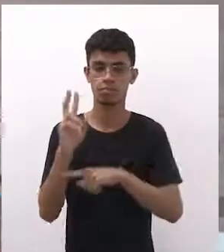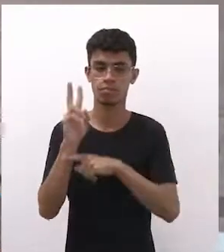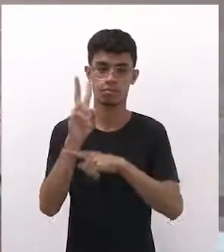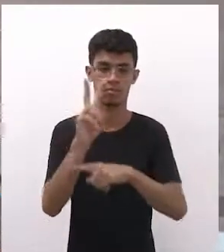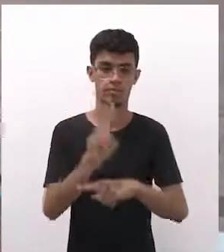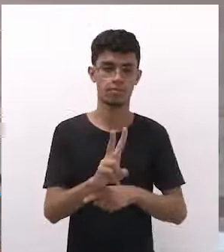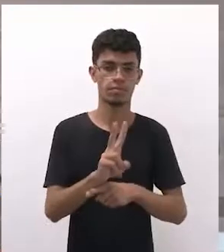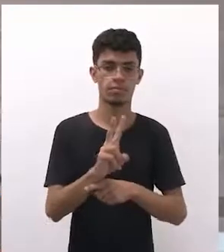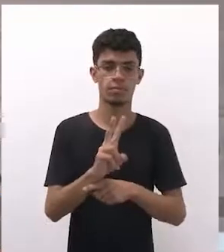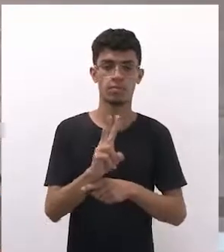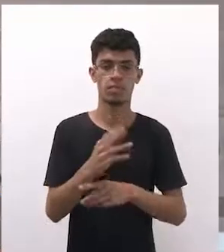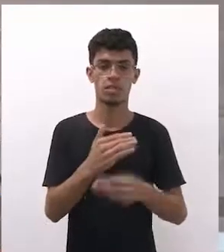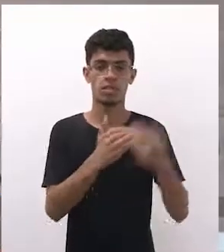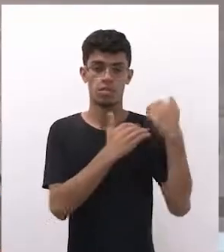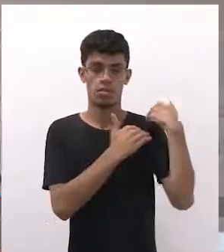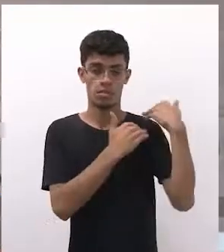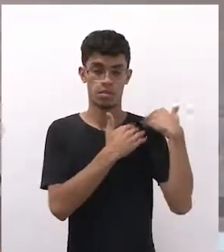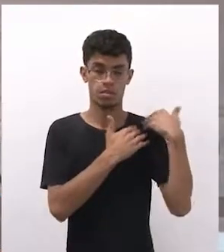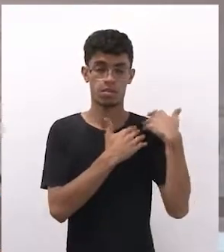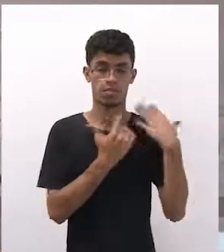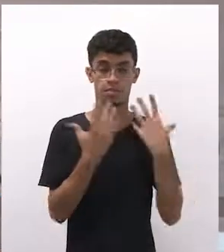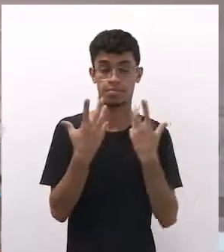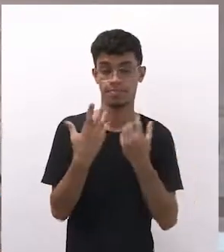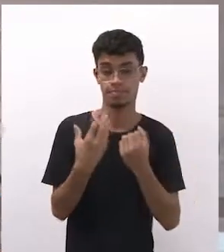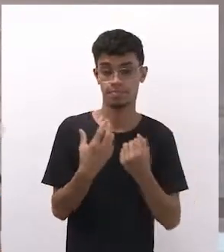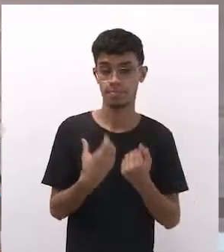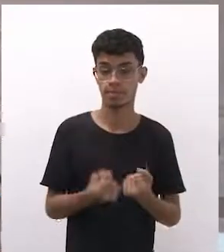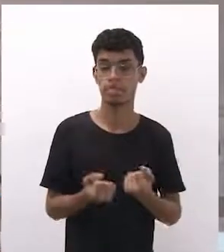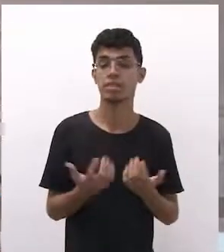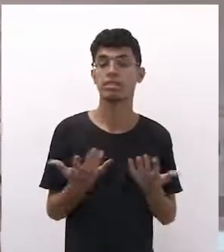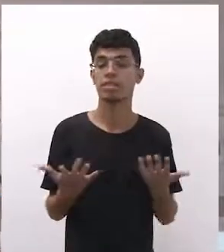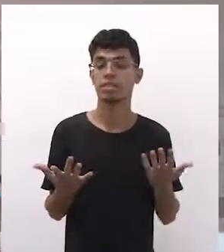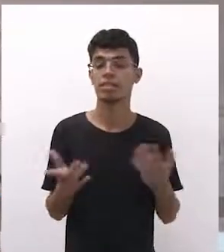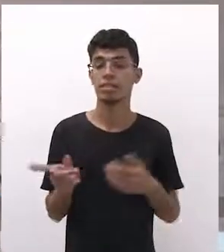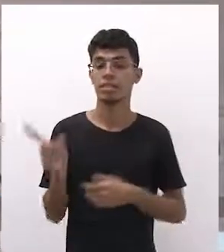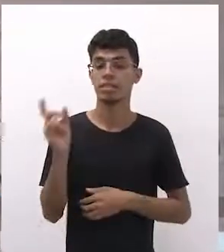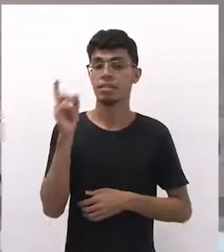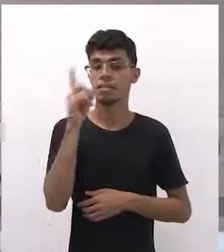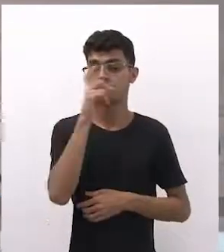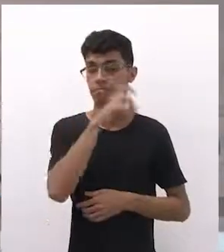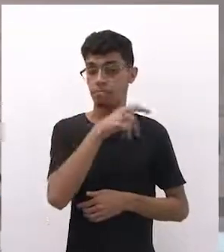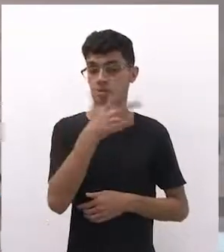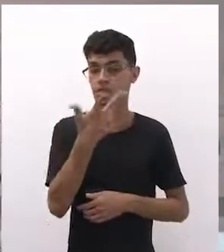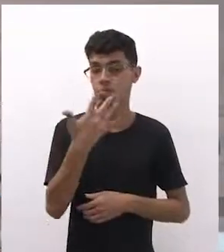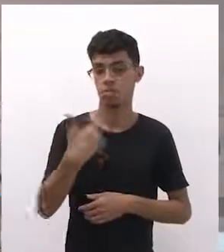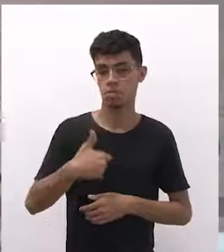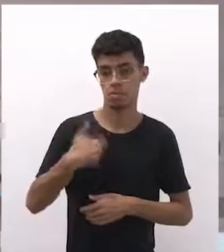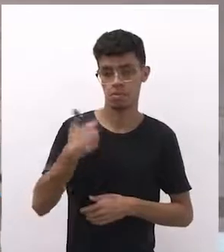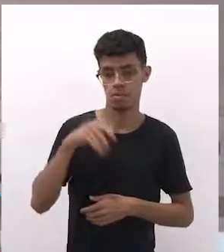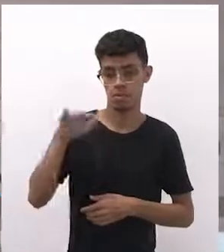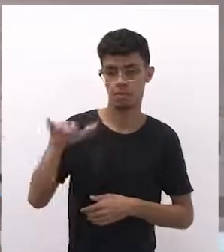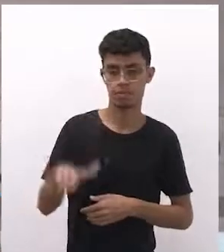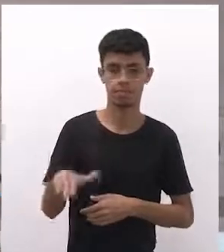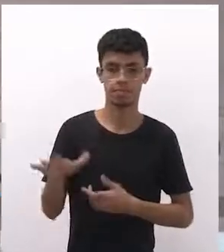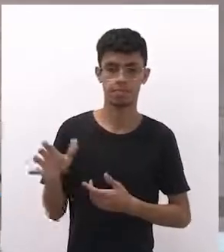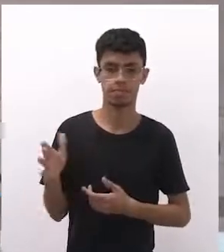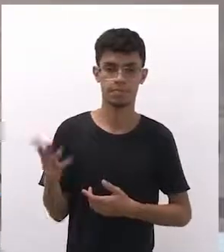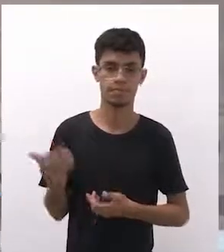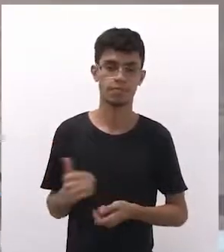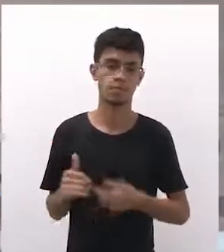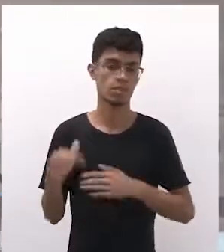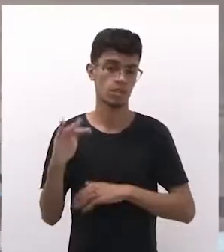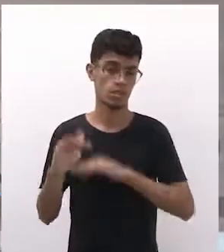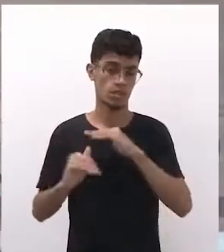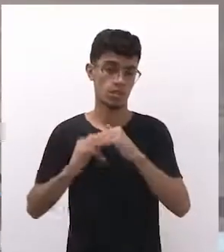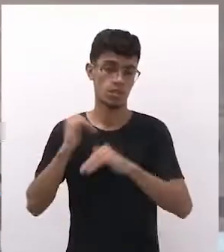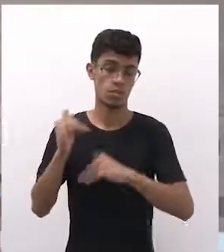pelas tantas está assumindo uma responsabilidade muito maior, né, do que deveria enquanto sujeito em desenvolvimento,